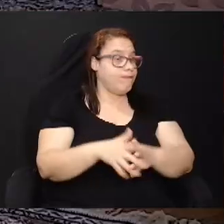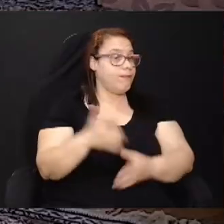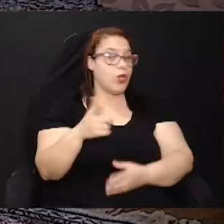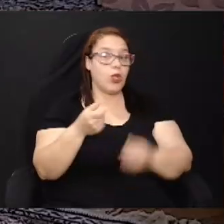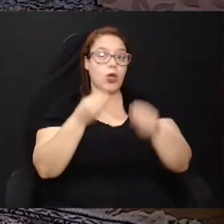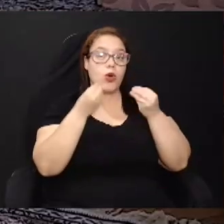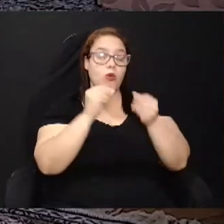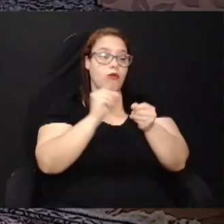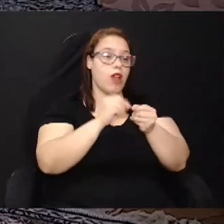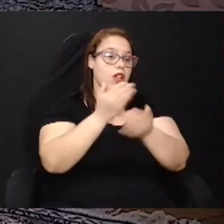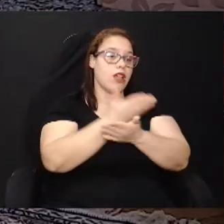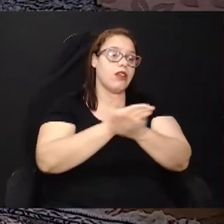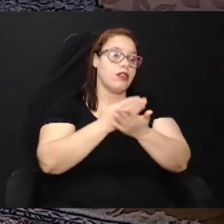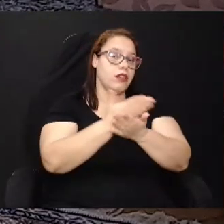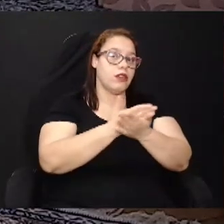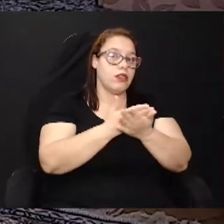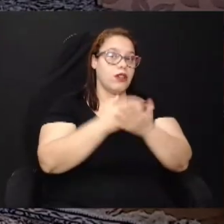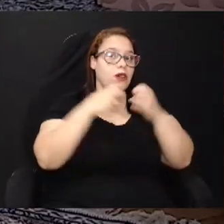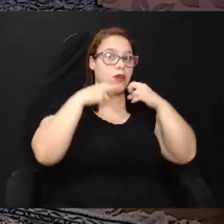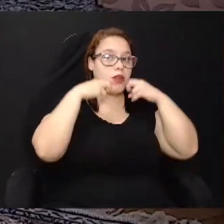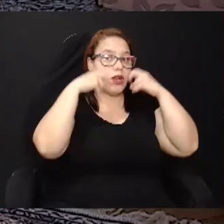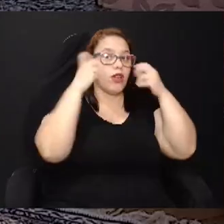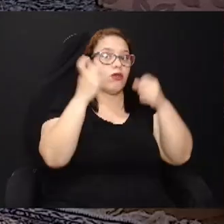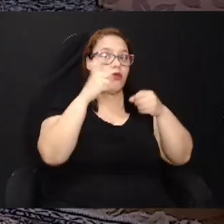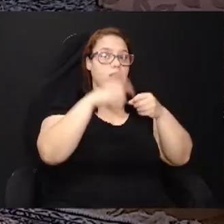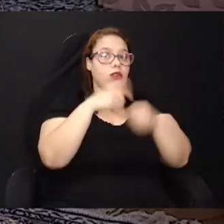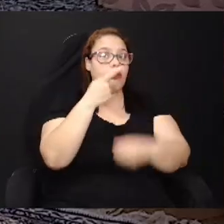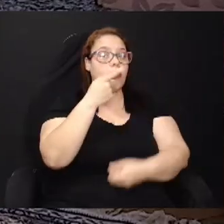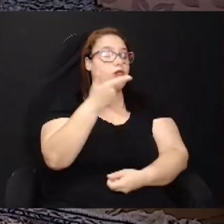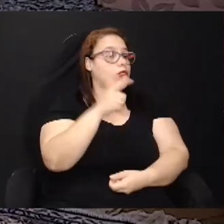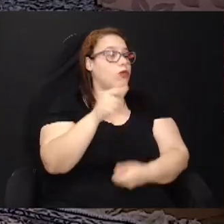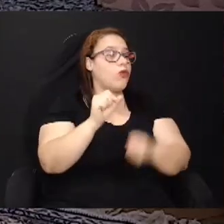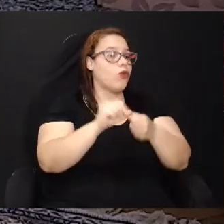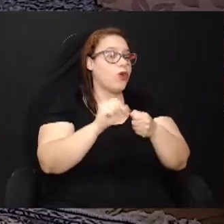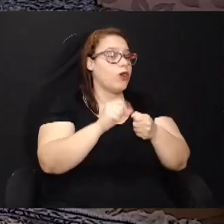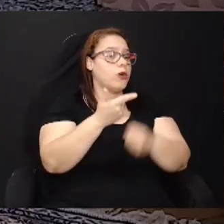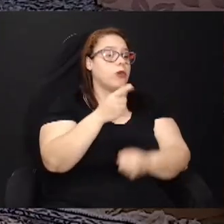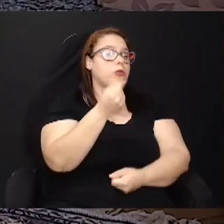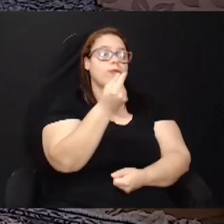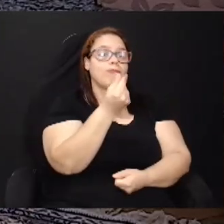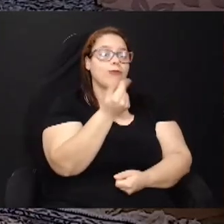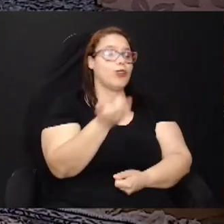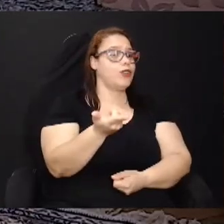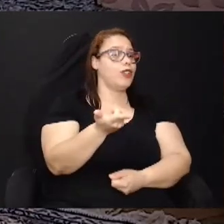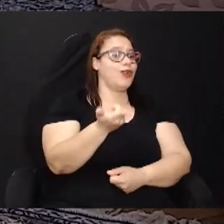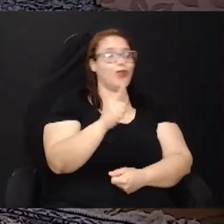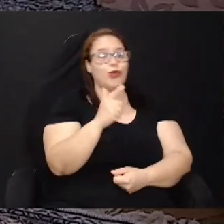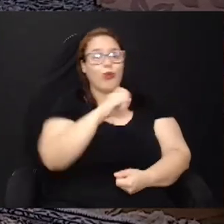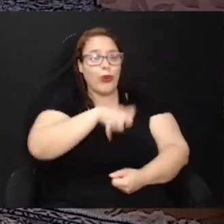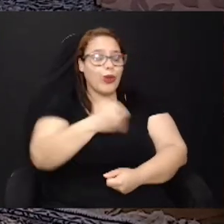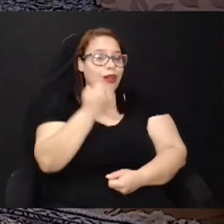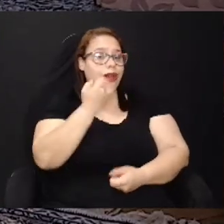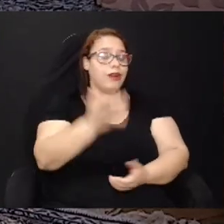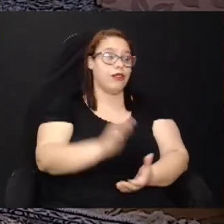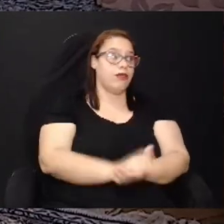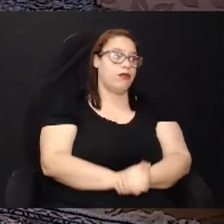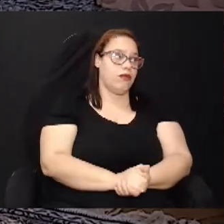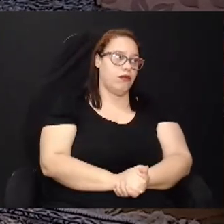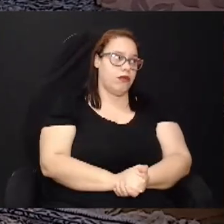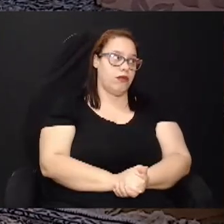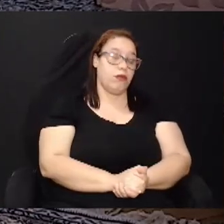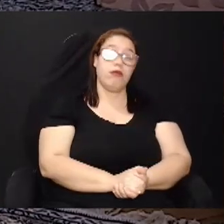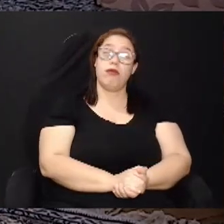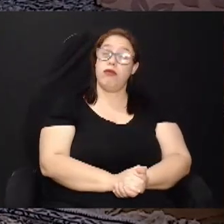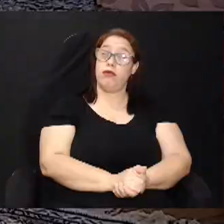tem vergonha de voltar para falar que não fiz, porque não tinha condições de fazer. Talvez não tenha dado nem abertura